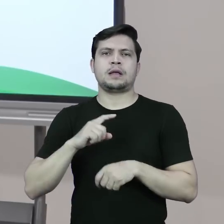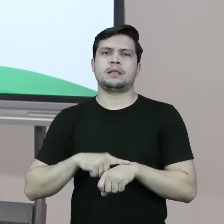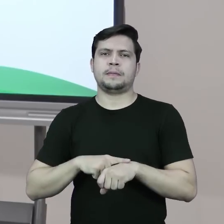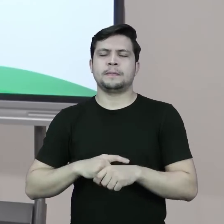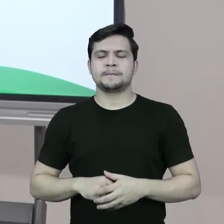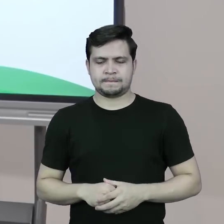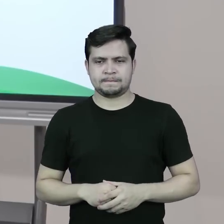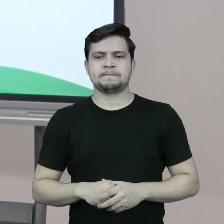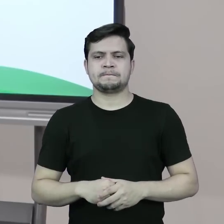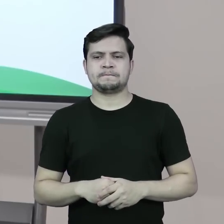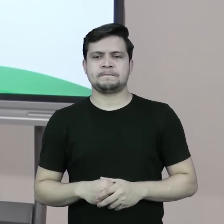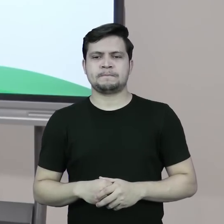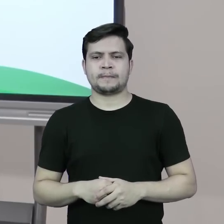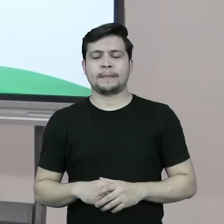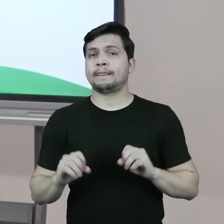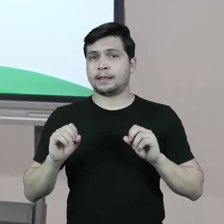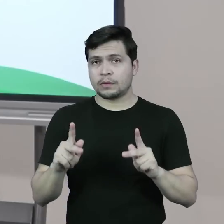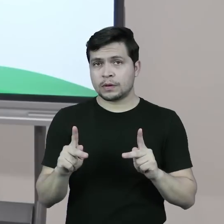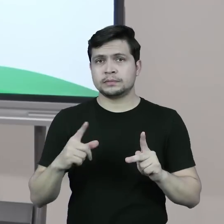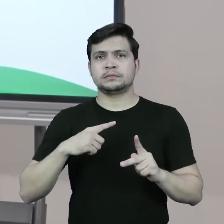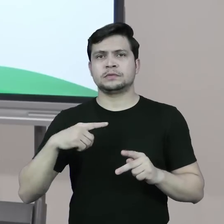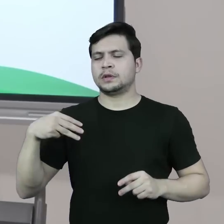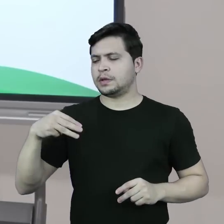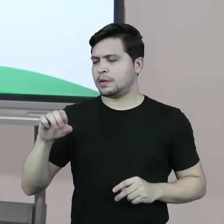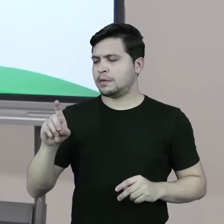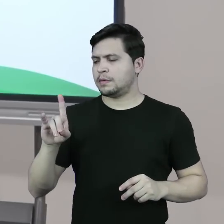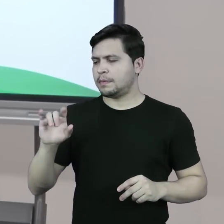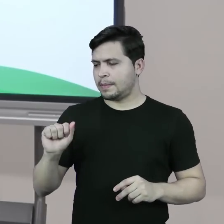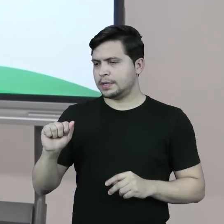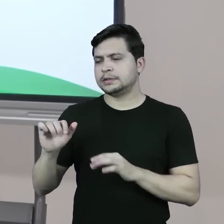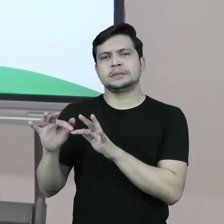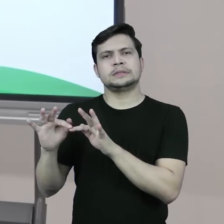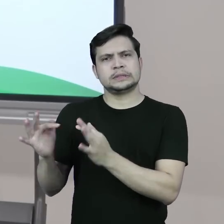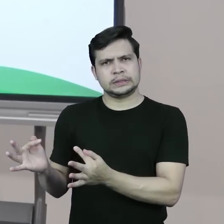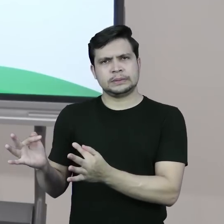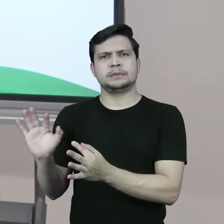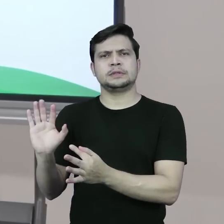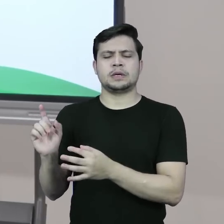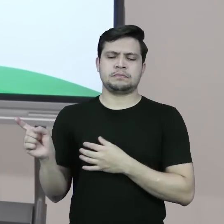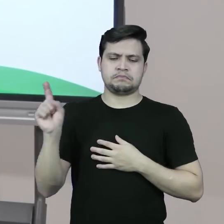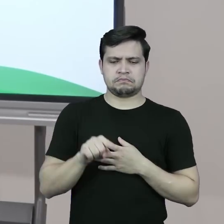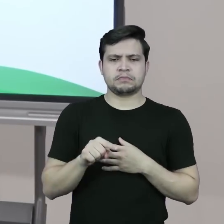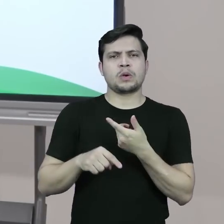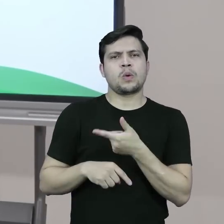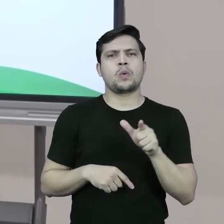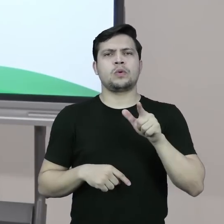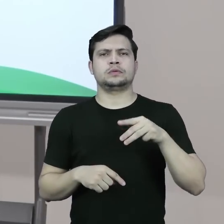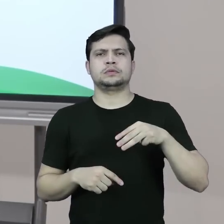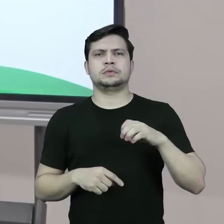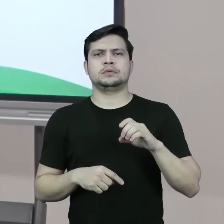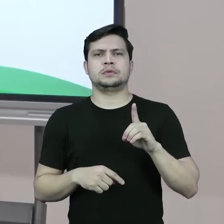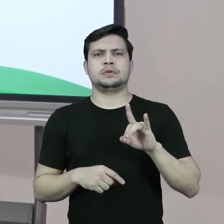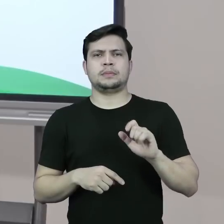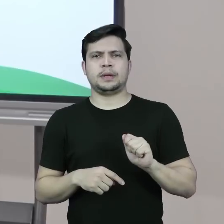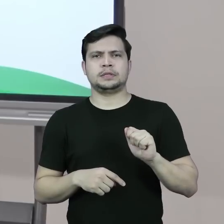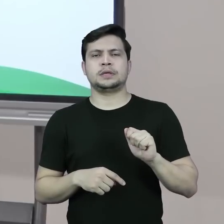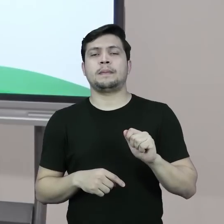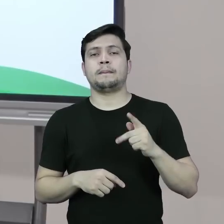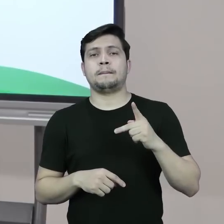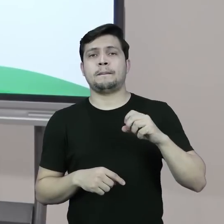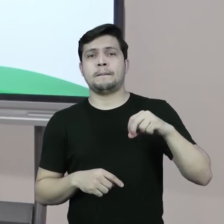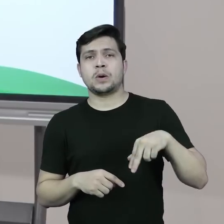essa soma, 415 com 415 daria 1.245. Todos